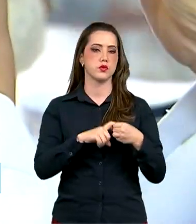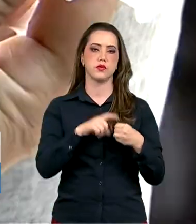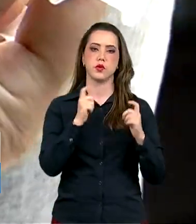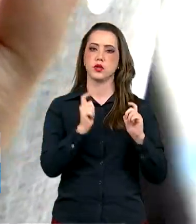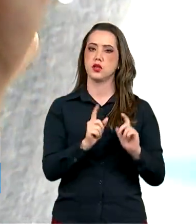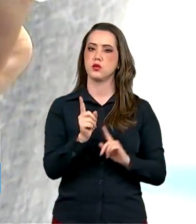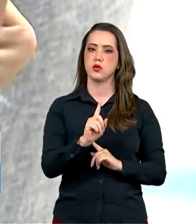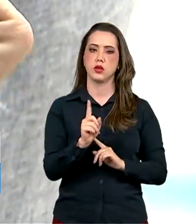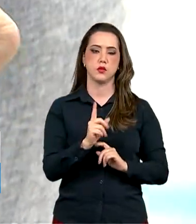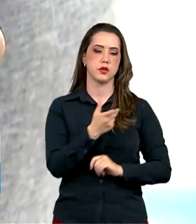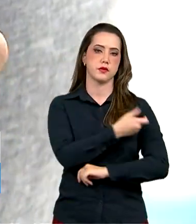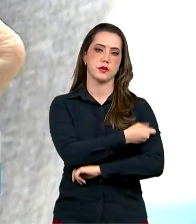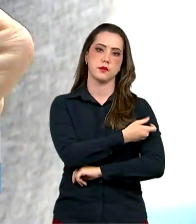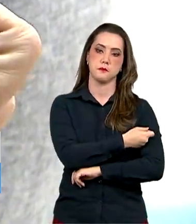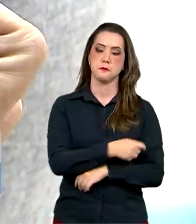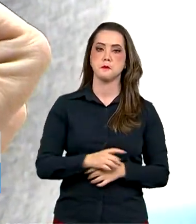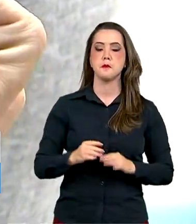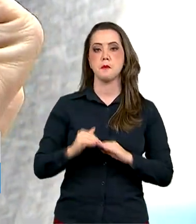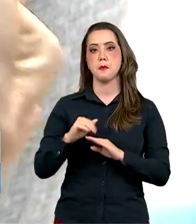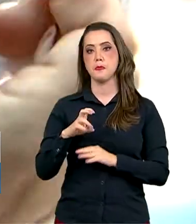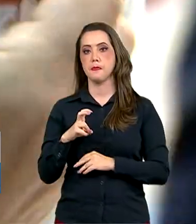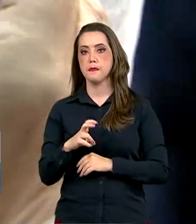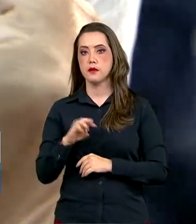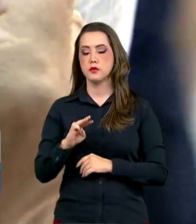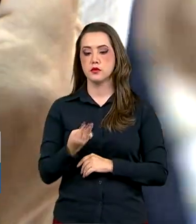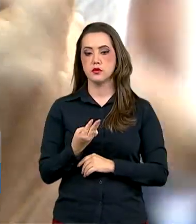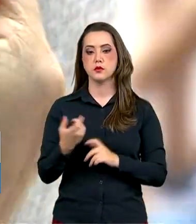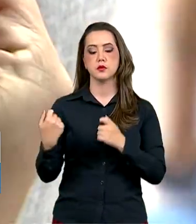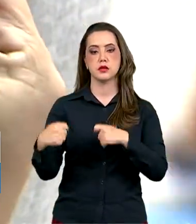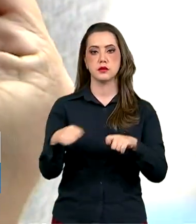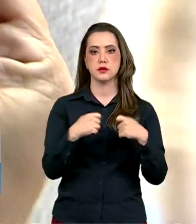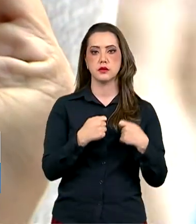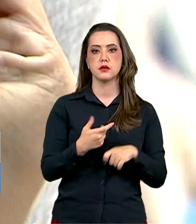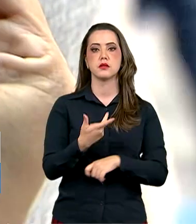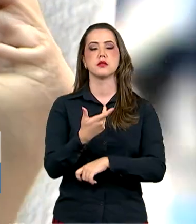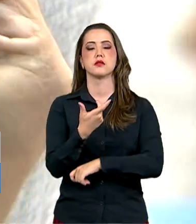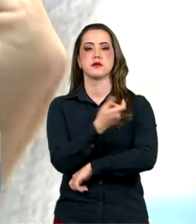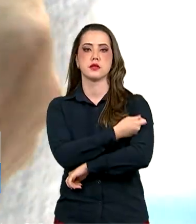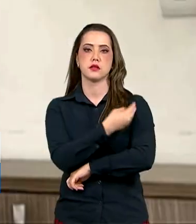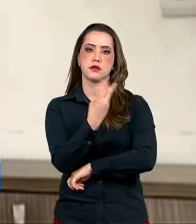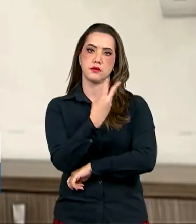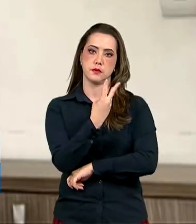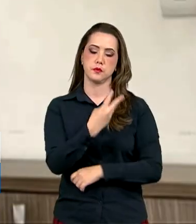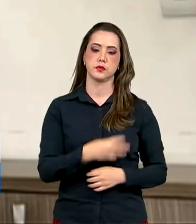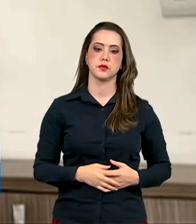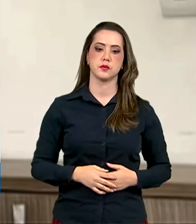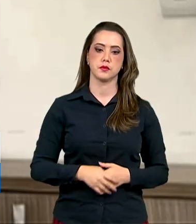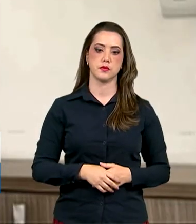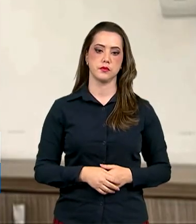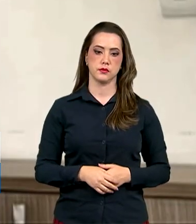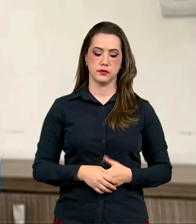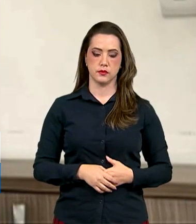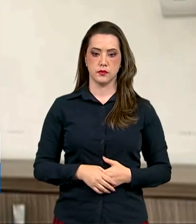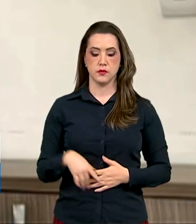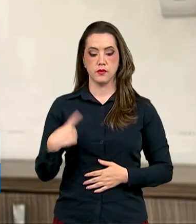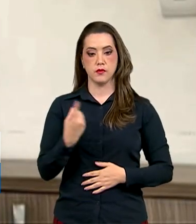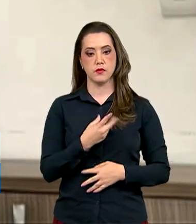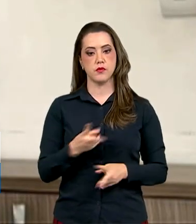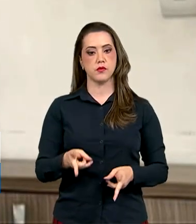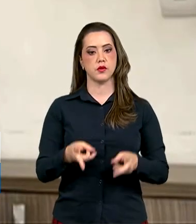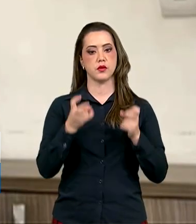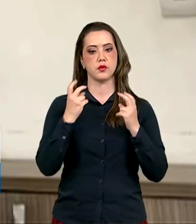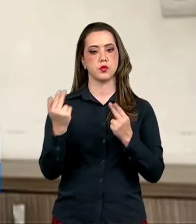para receber a segunda dose. Mais de 5 milhões ainda precisam receber a terceira dose. Temos observado, como